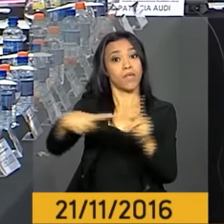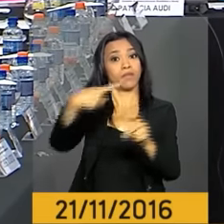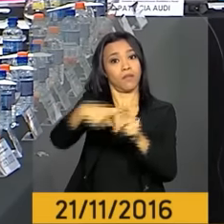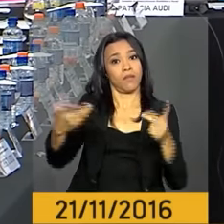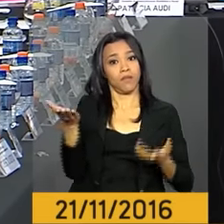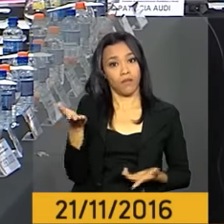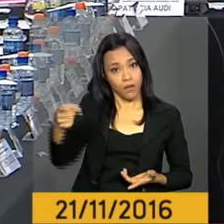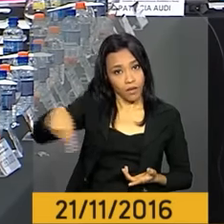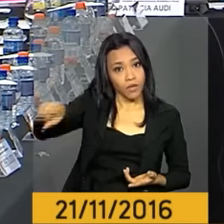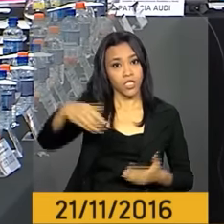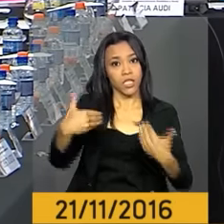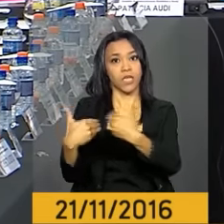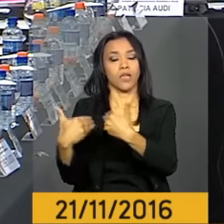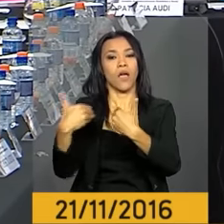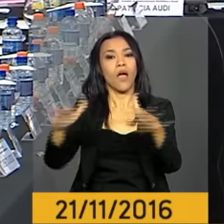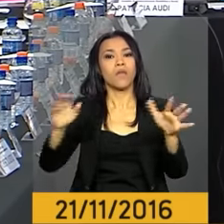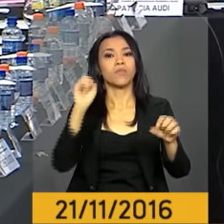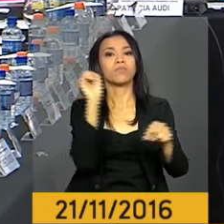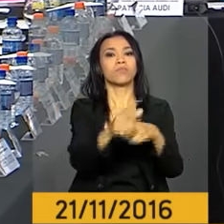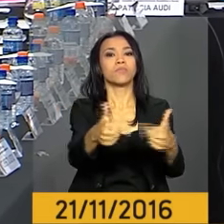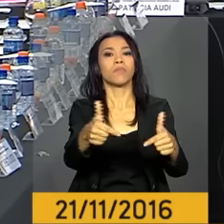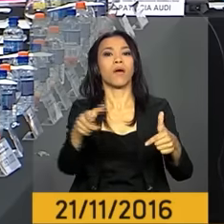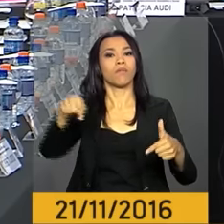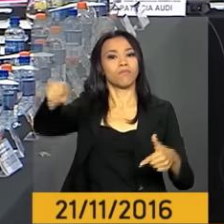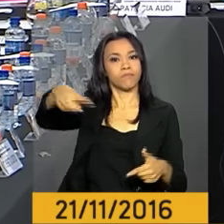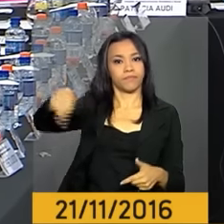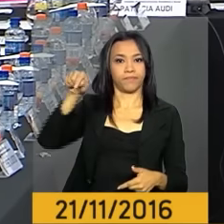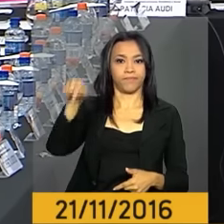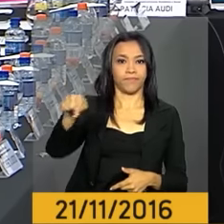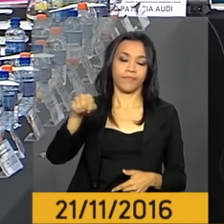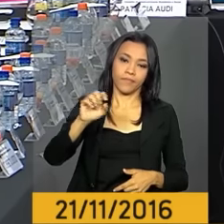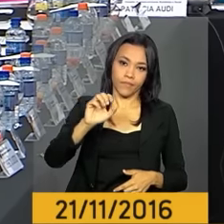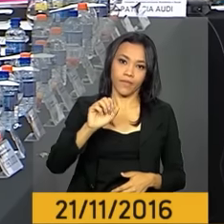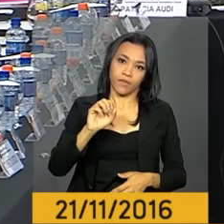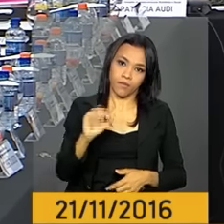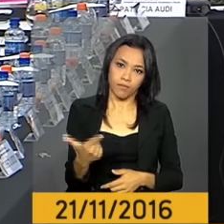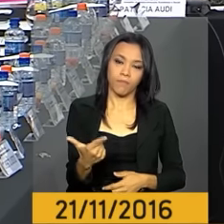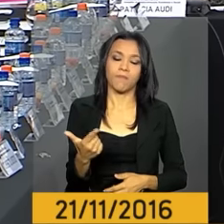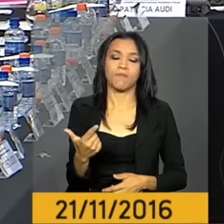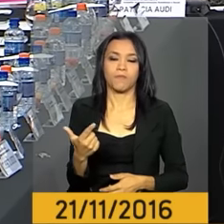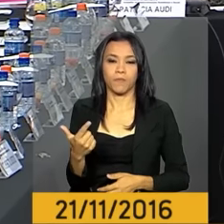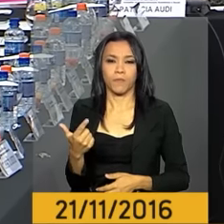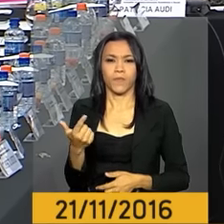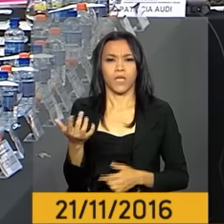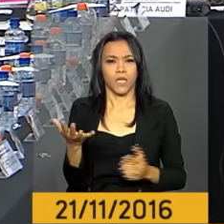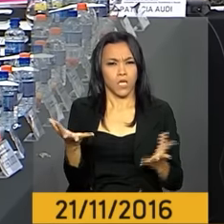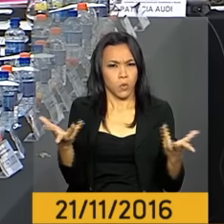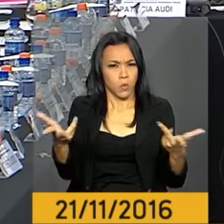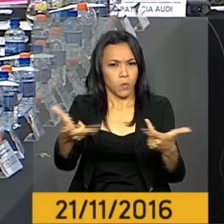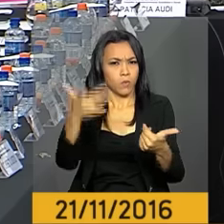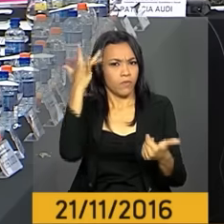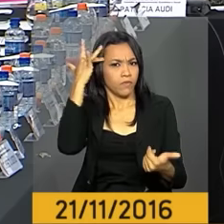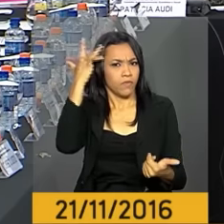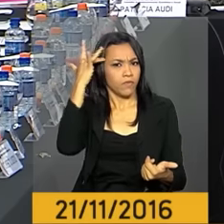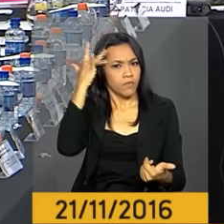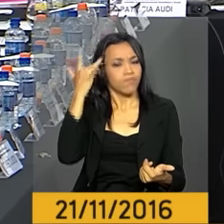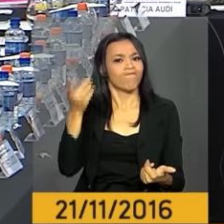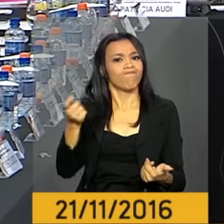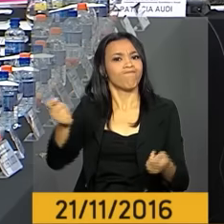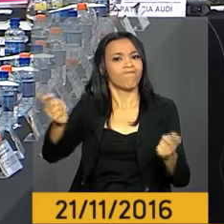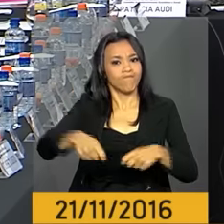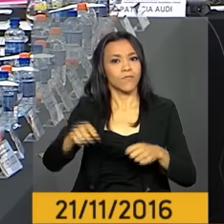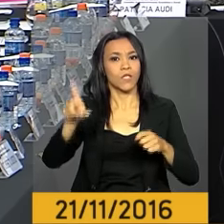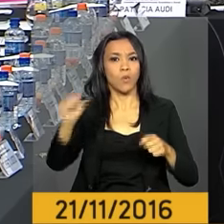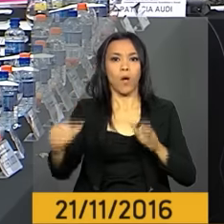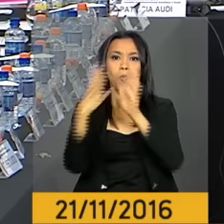dos postos de trabalho formais. É evidente que o primado da eficiência deve se aplicar com o